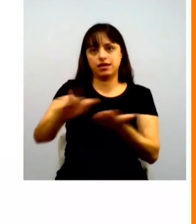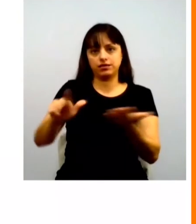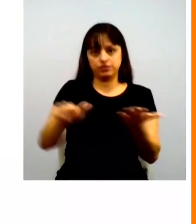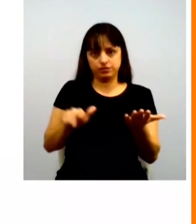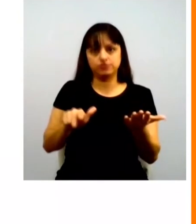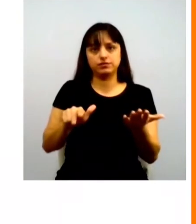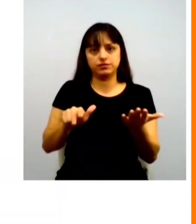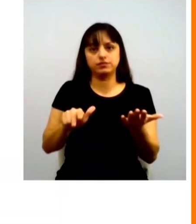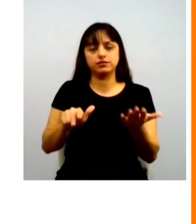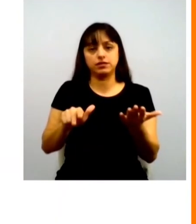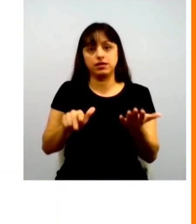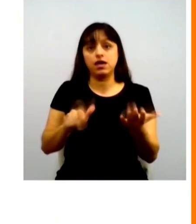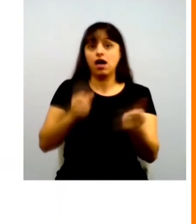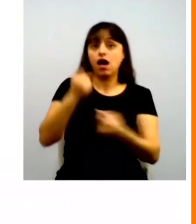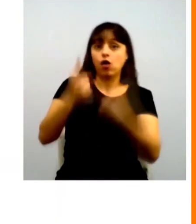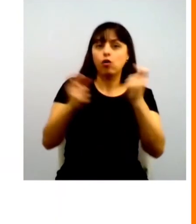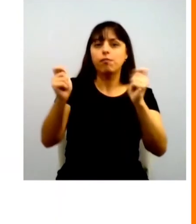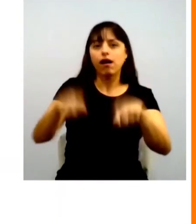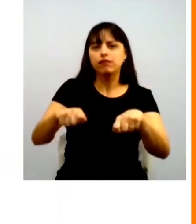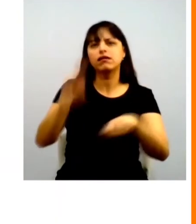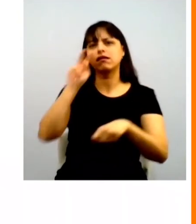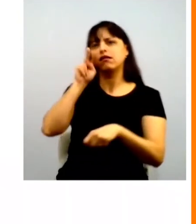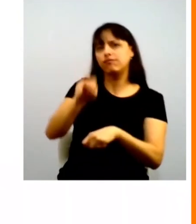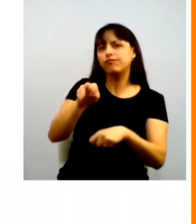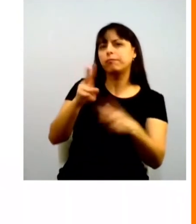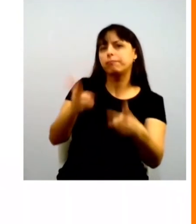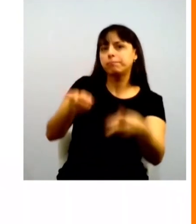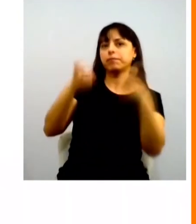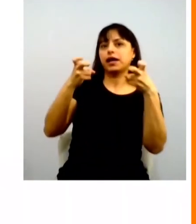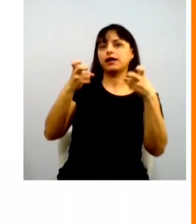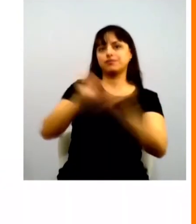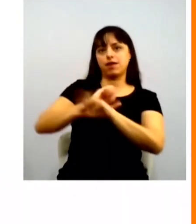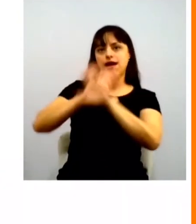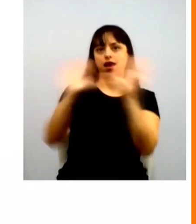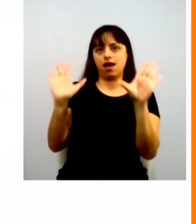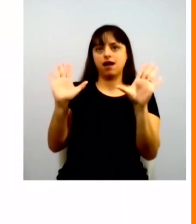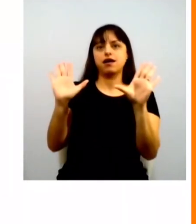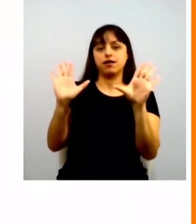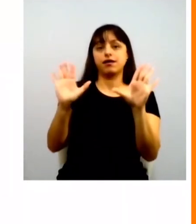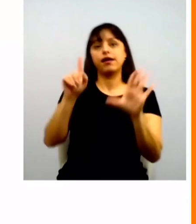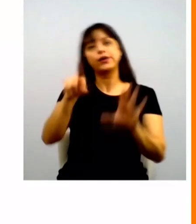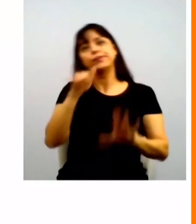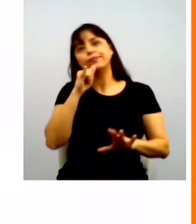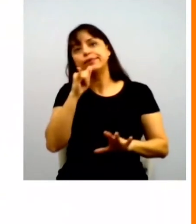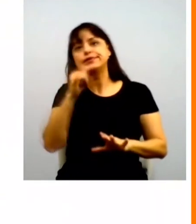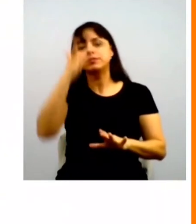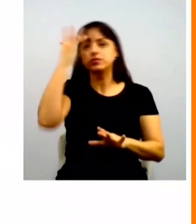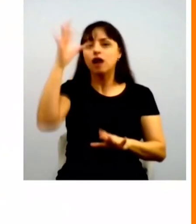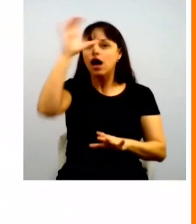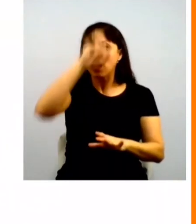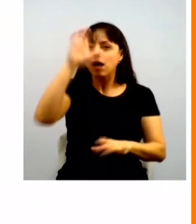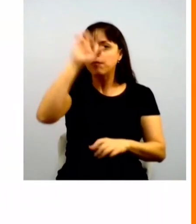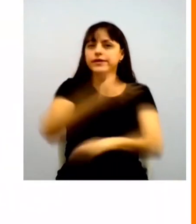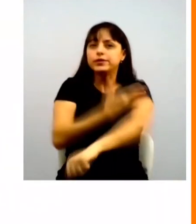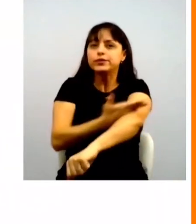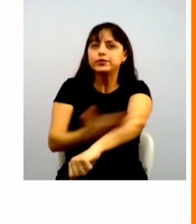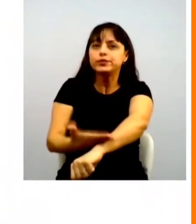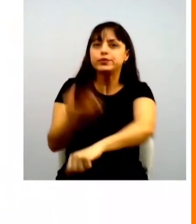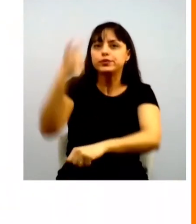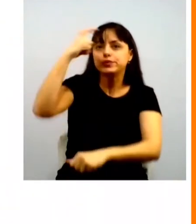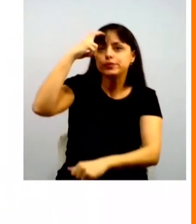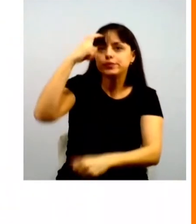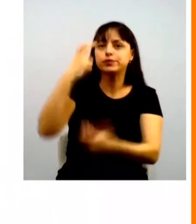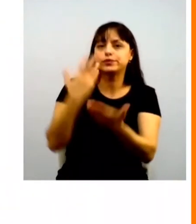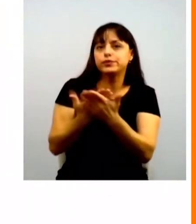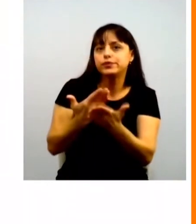claríssimas, na que poderíamos chamar a educación cultural dentro e fora do sistema educativo. Não